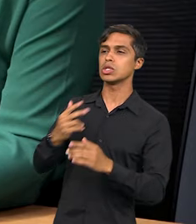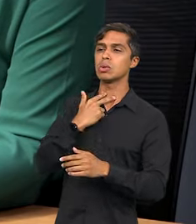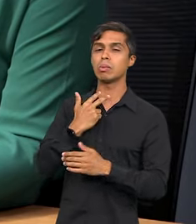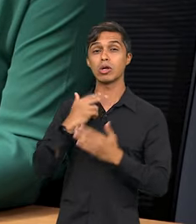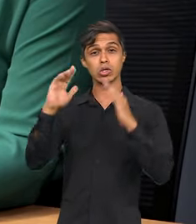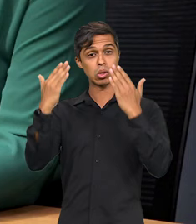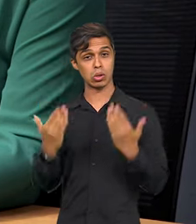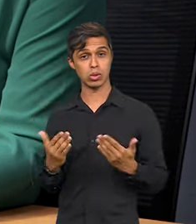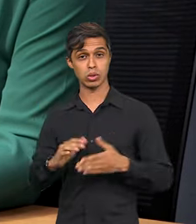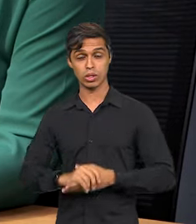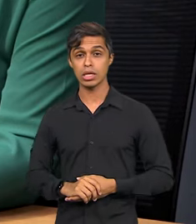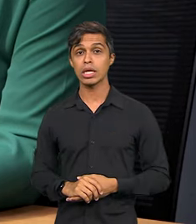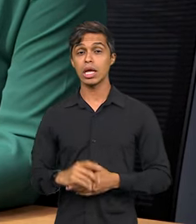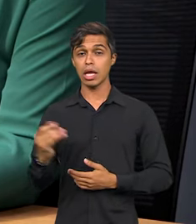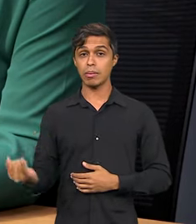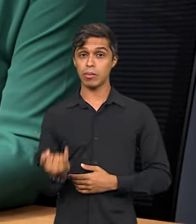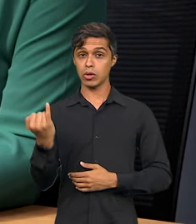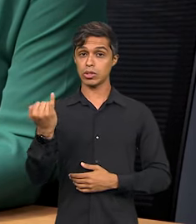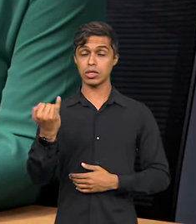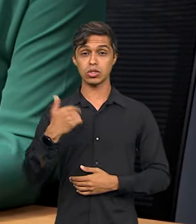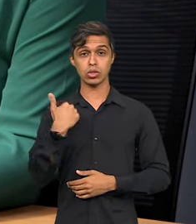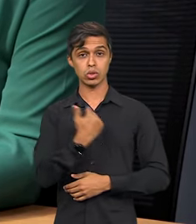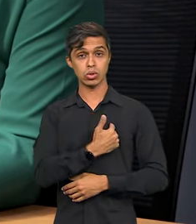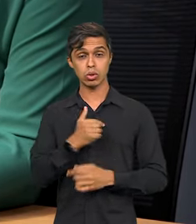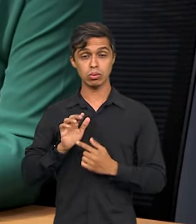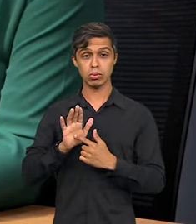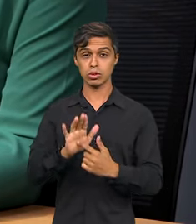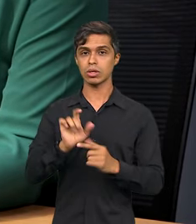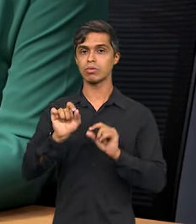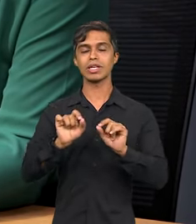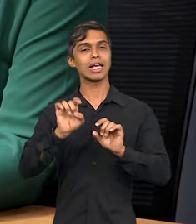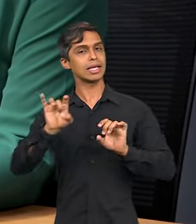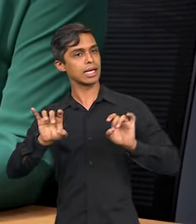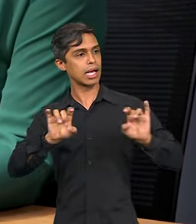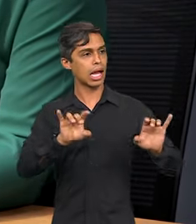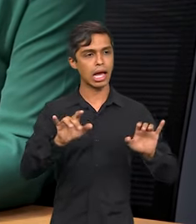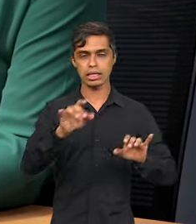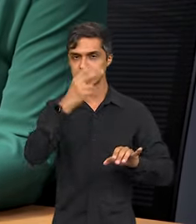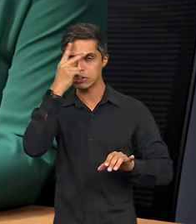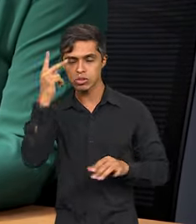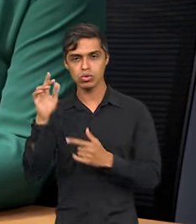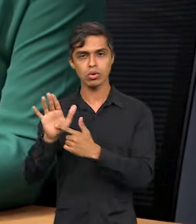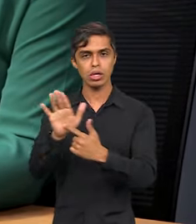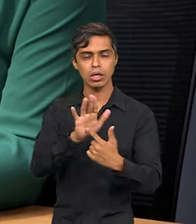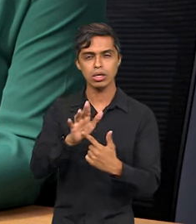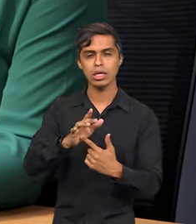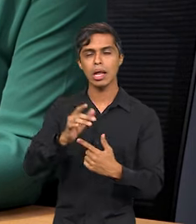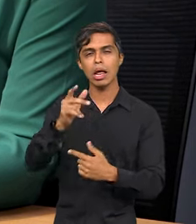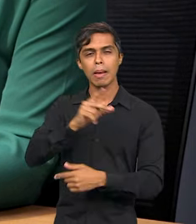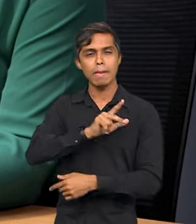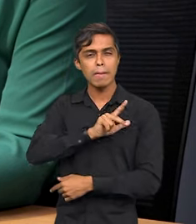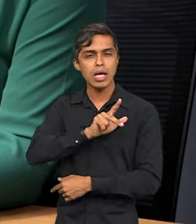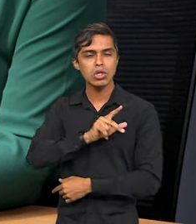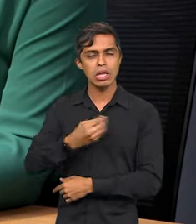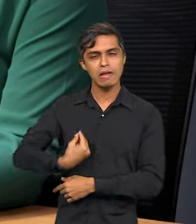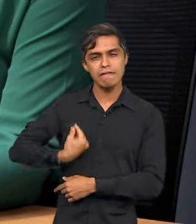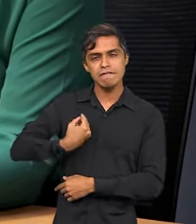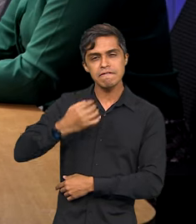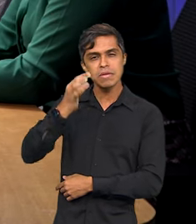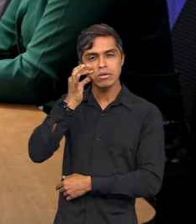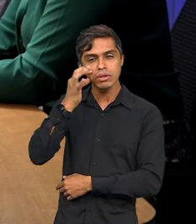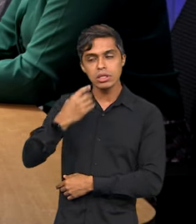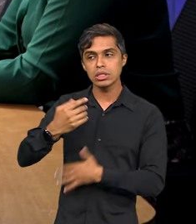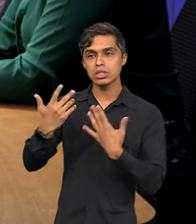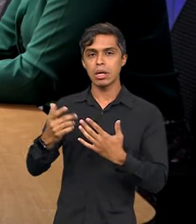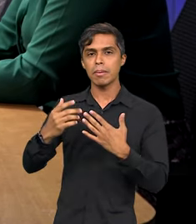comparar então é importante que a gente consiga mostrar a privação que cada cidadão passa na ponta para que a gente possa eh